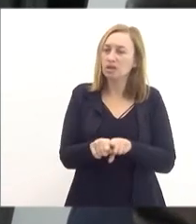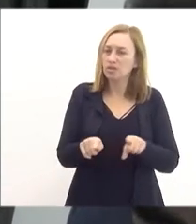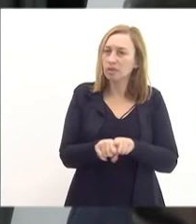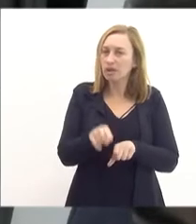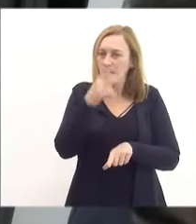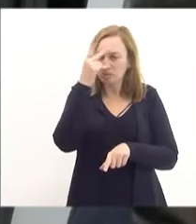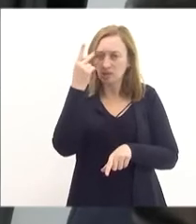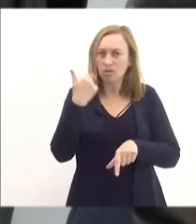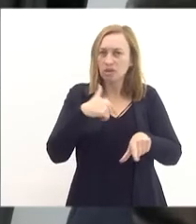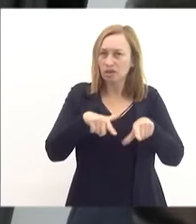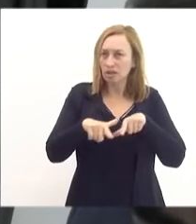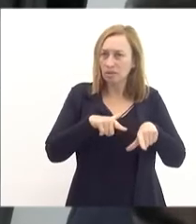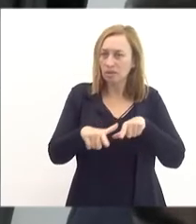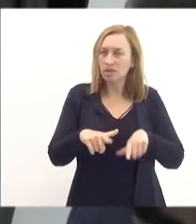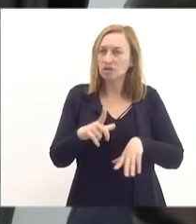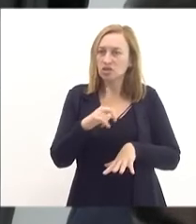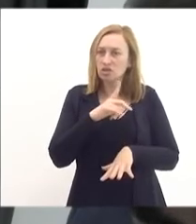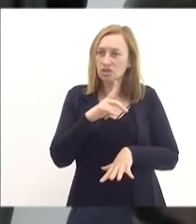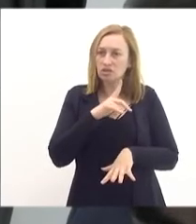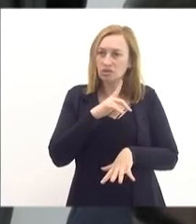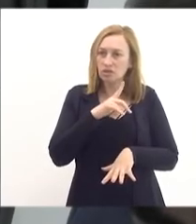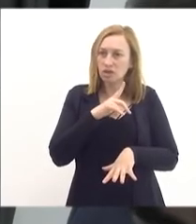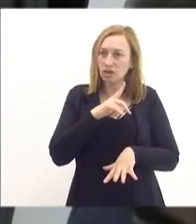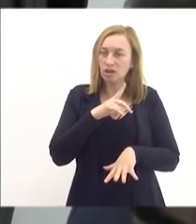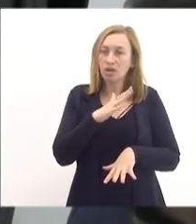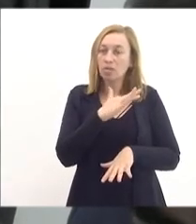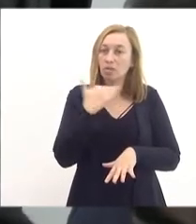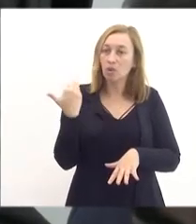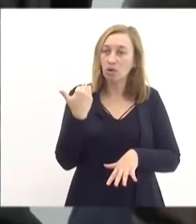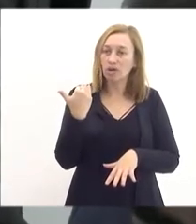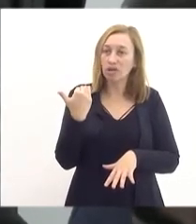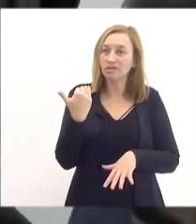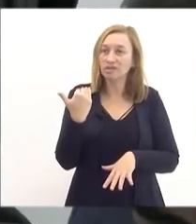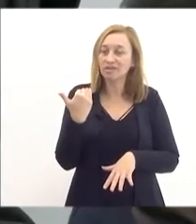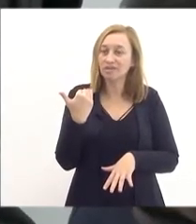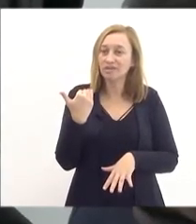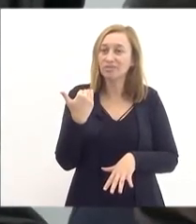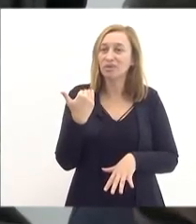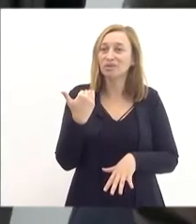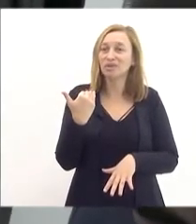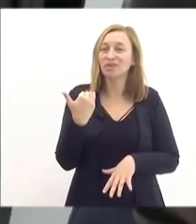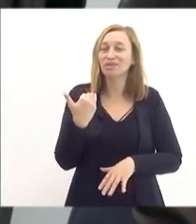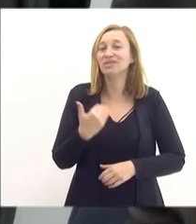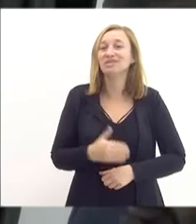linguagem popular, tiverem tocado para subir, inclusive esse que vos fala.